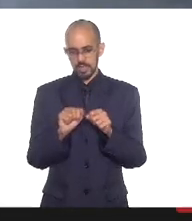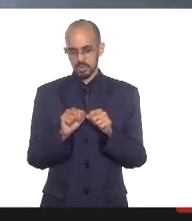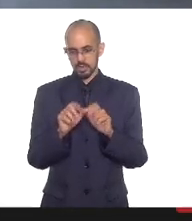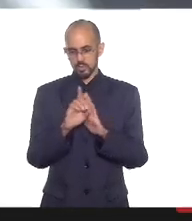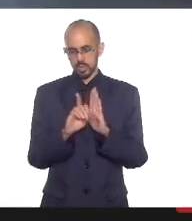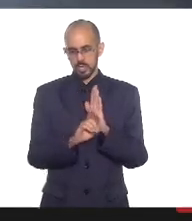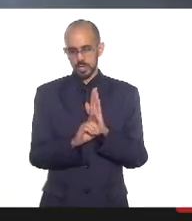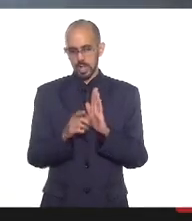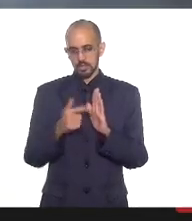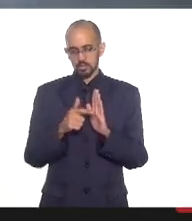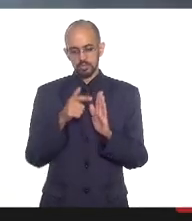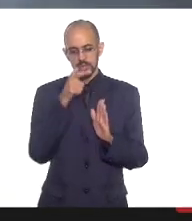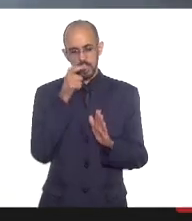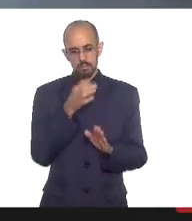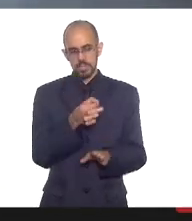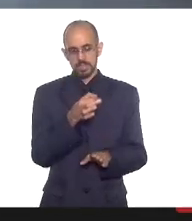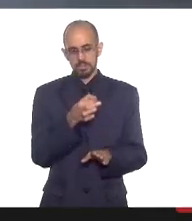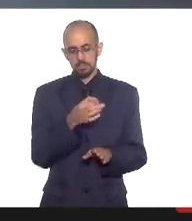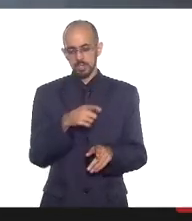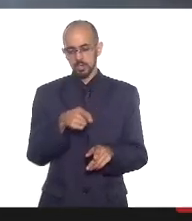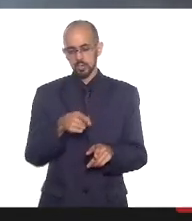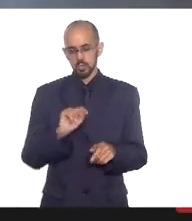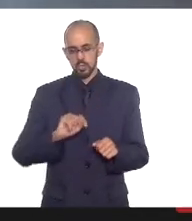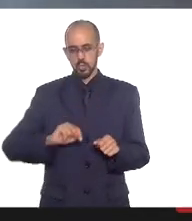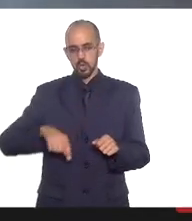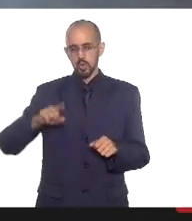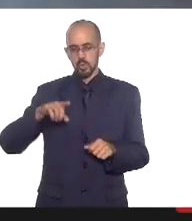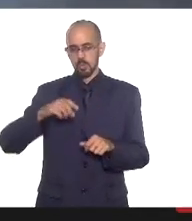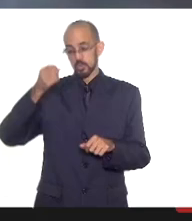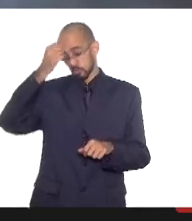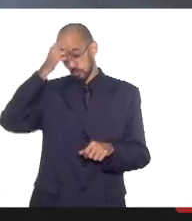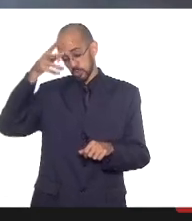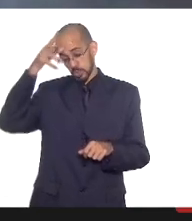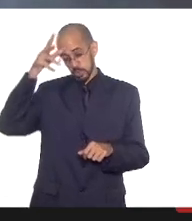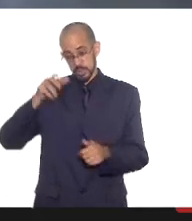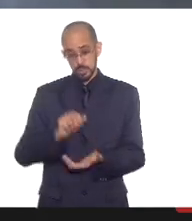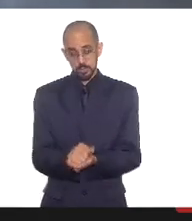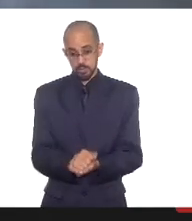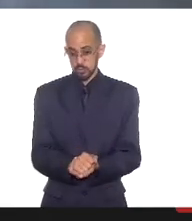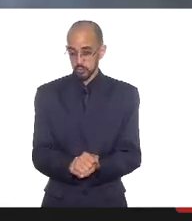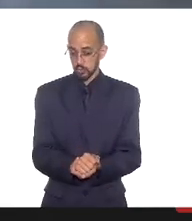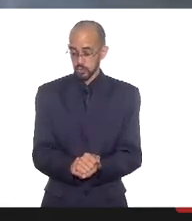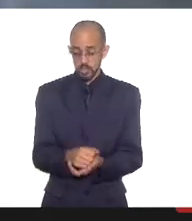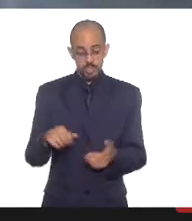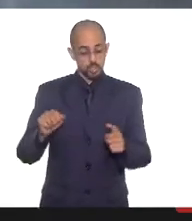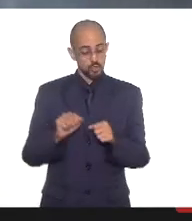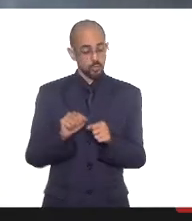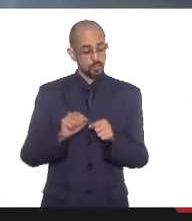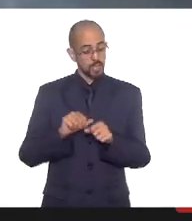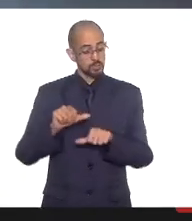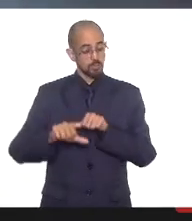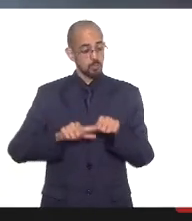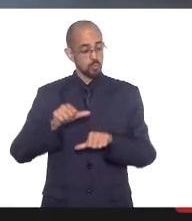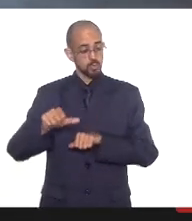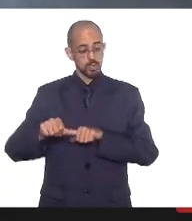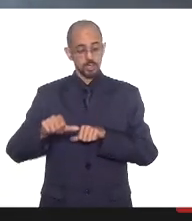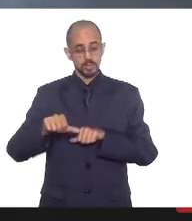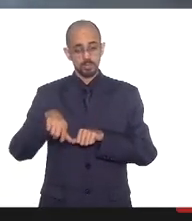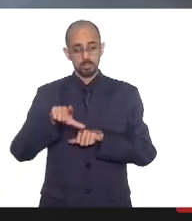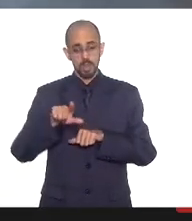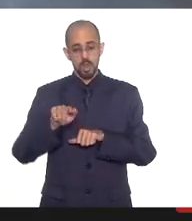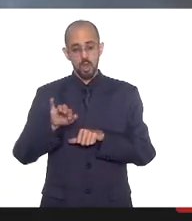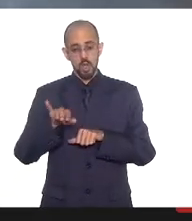pelos municípios porque não foi com ele discutido com ele está acuado isso contraria toda a lógica do sistema único de saúde geral